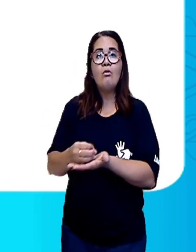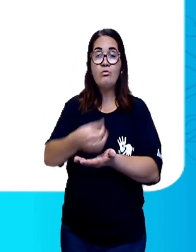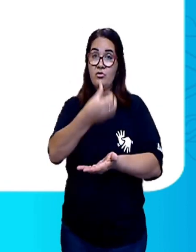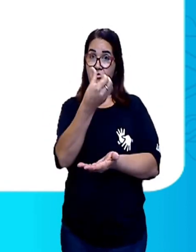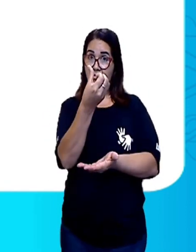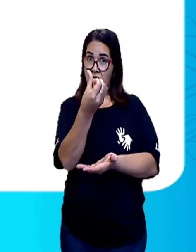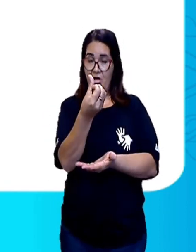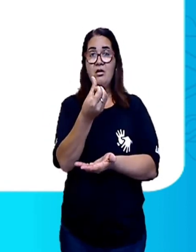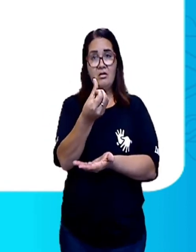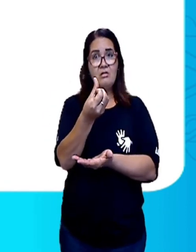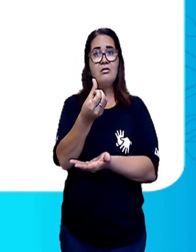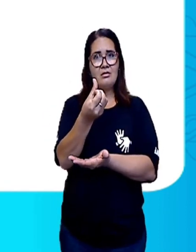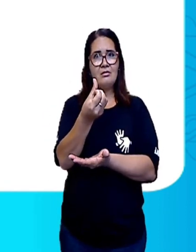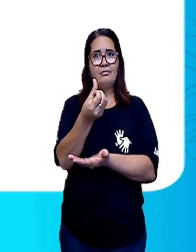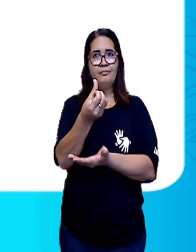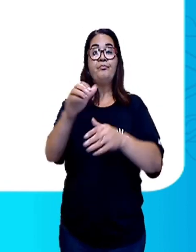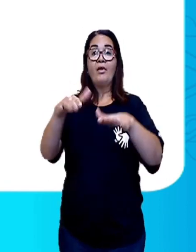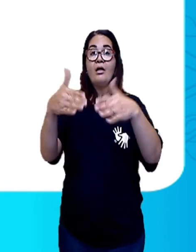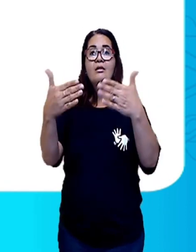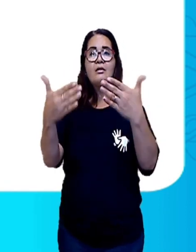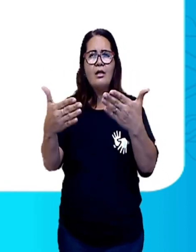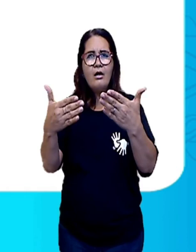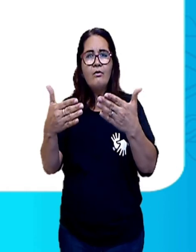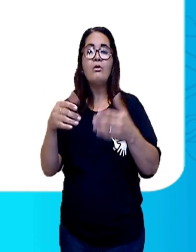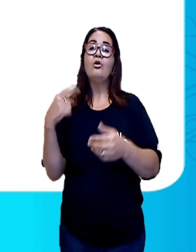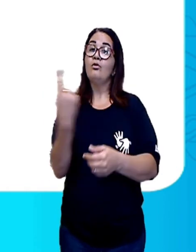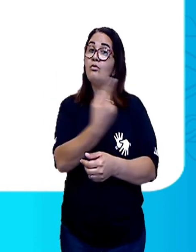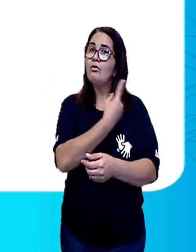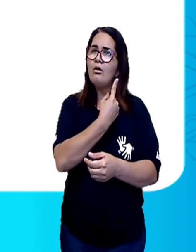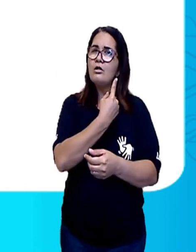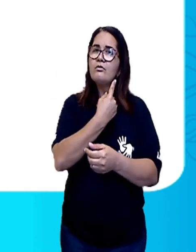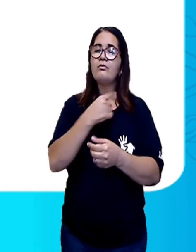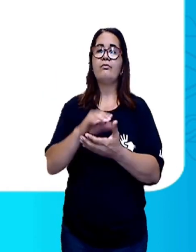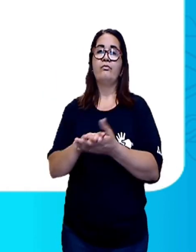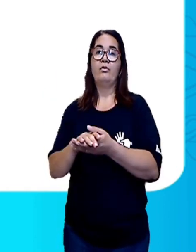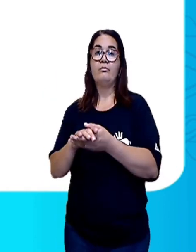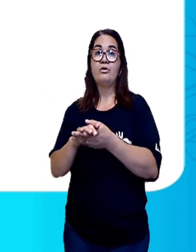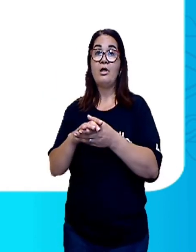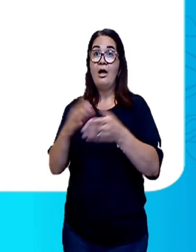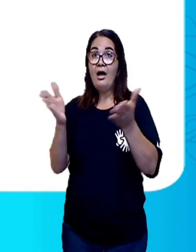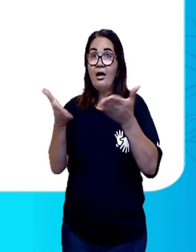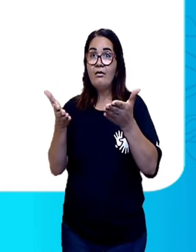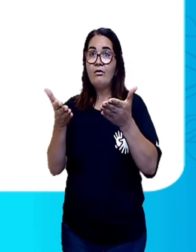vamos pegar 1.500 e dividir por 6. Vamos resolver aqui?